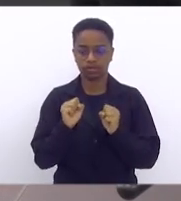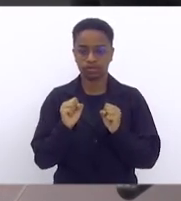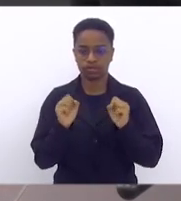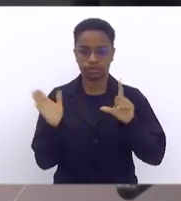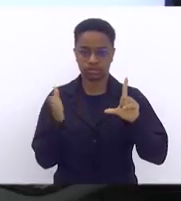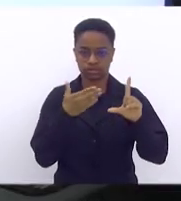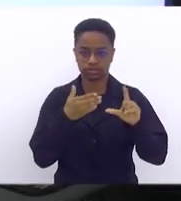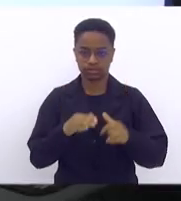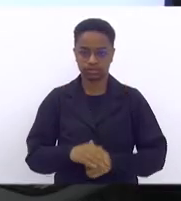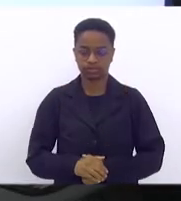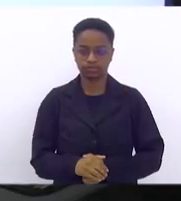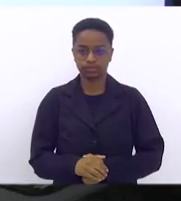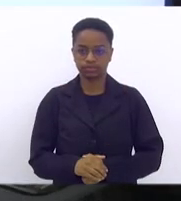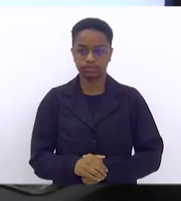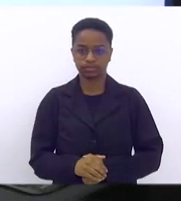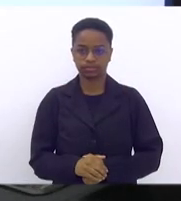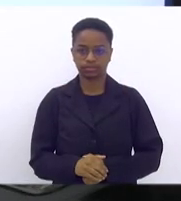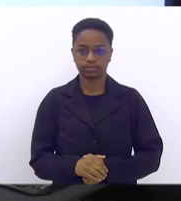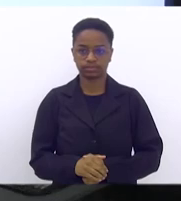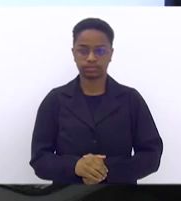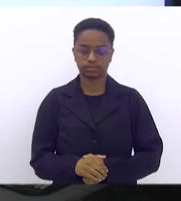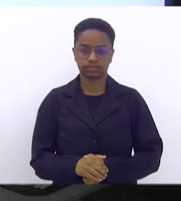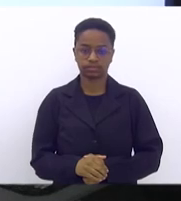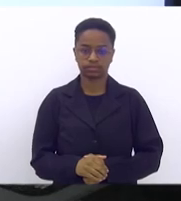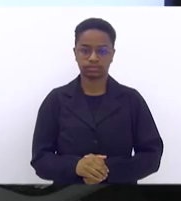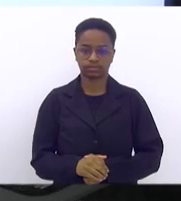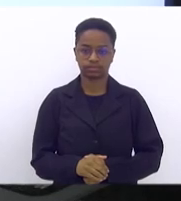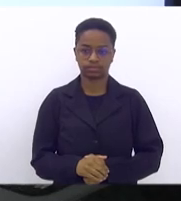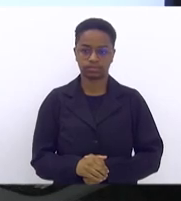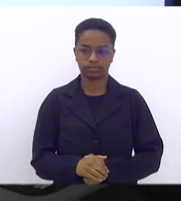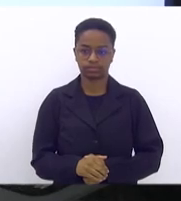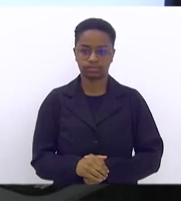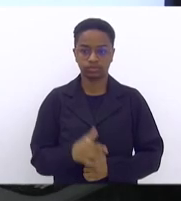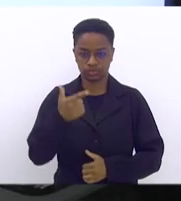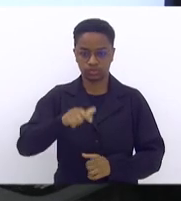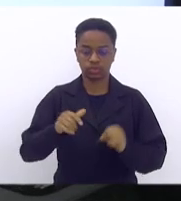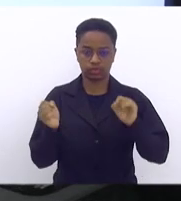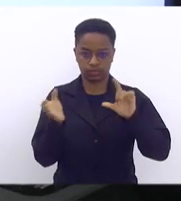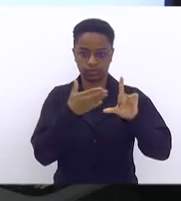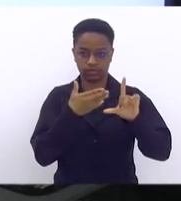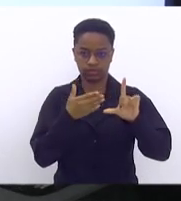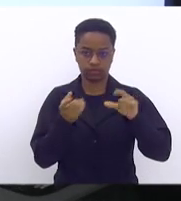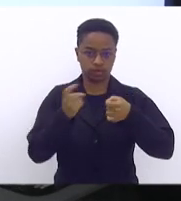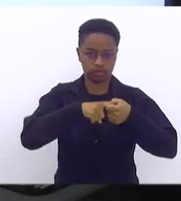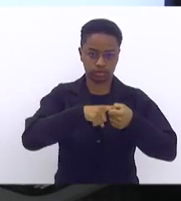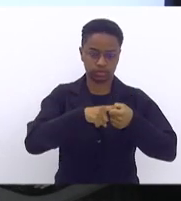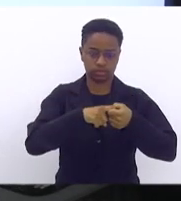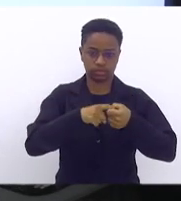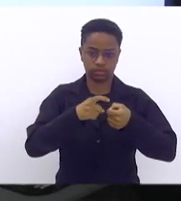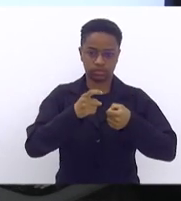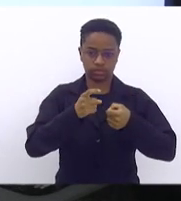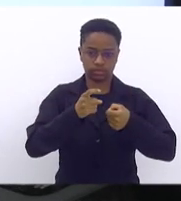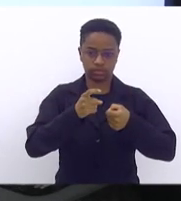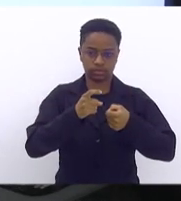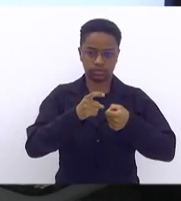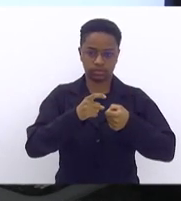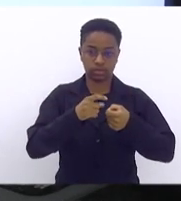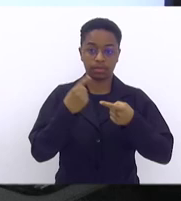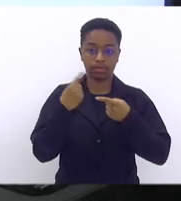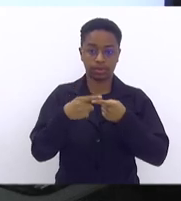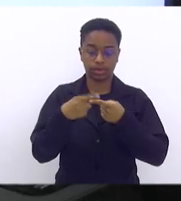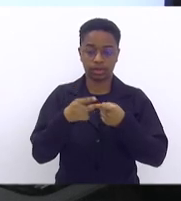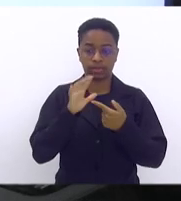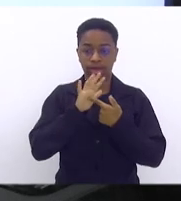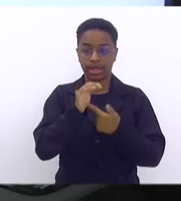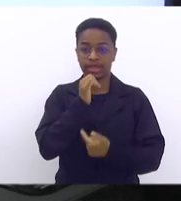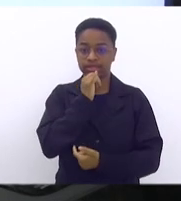pode passar os slides. Pode passar de novo. Pode deixar nesse. Volta, por favor. Só porque, só um